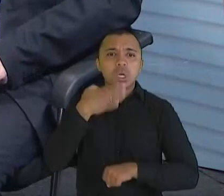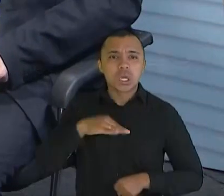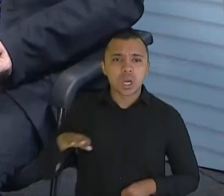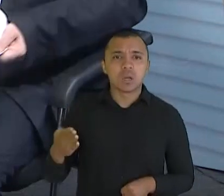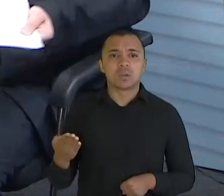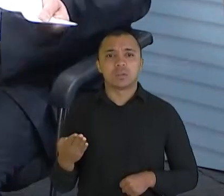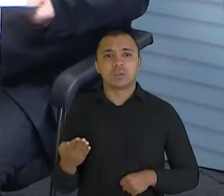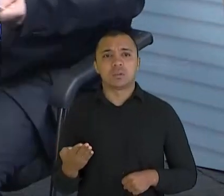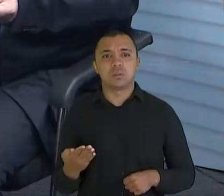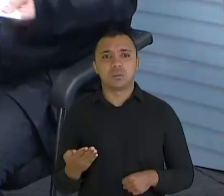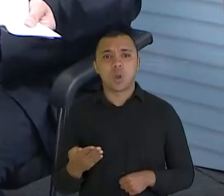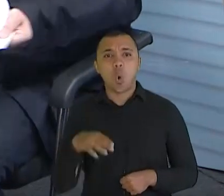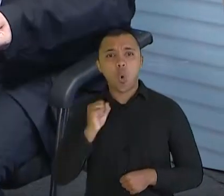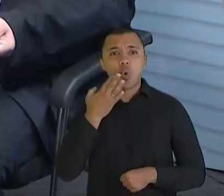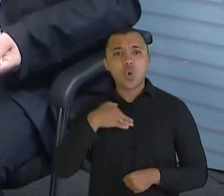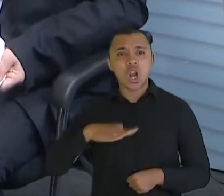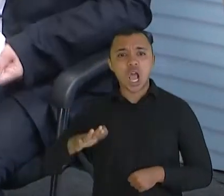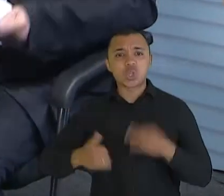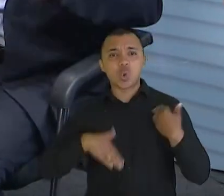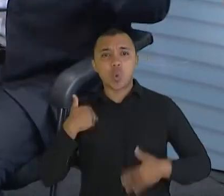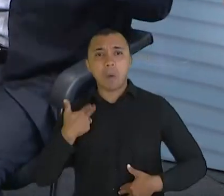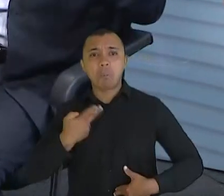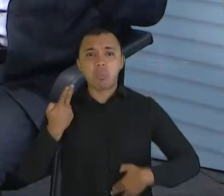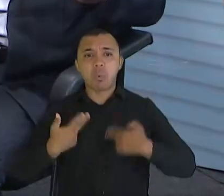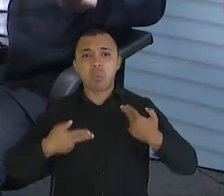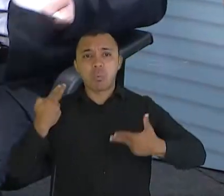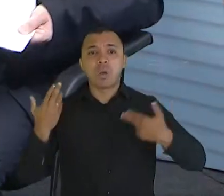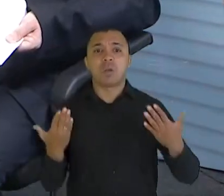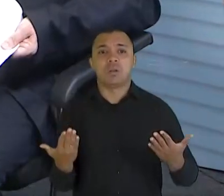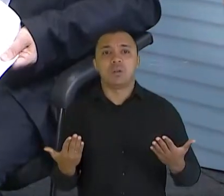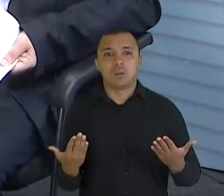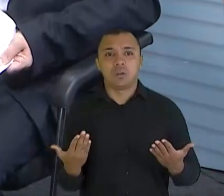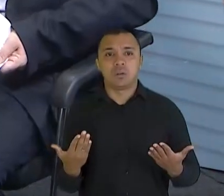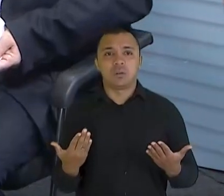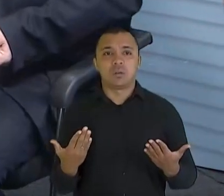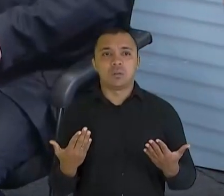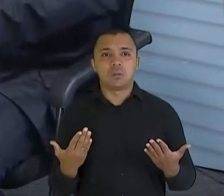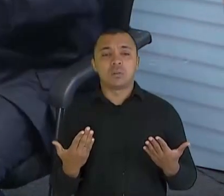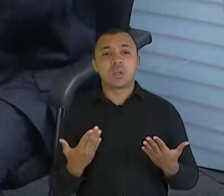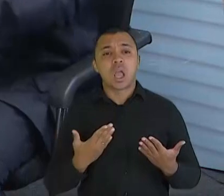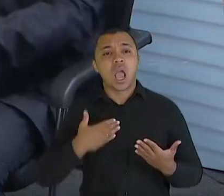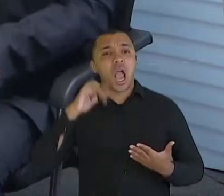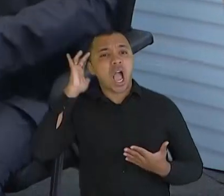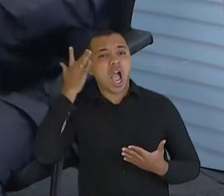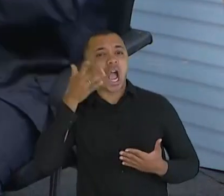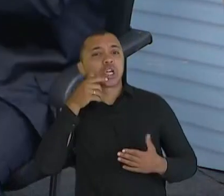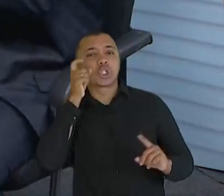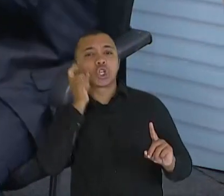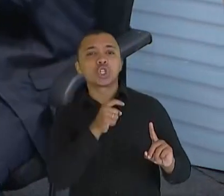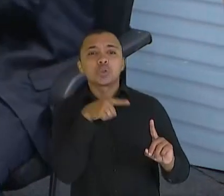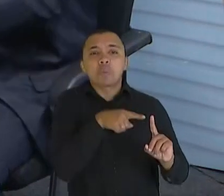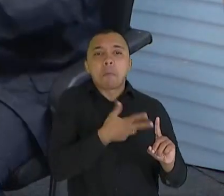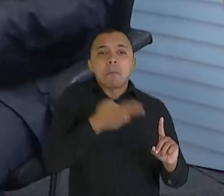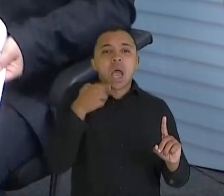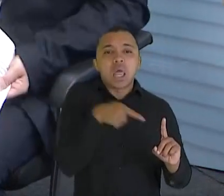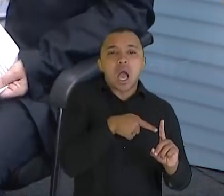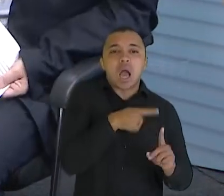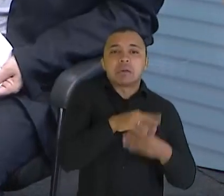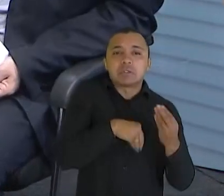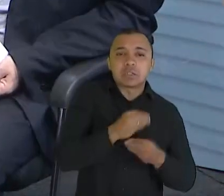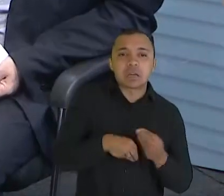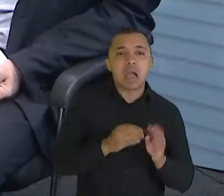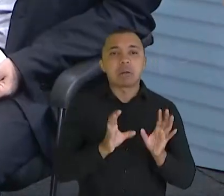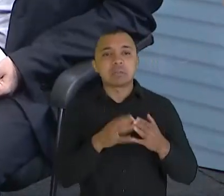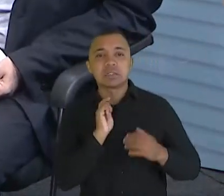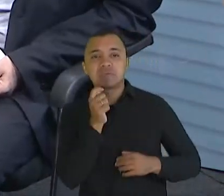absurda, oito crianças feridas, etc. A pretexto de matar supostamente alguém que tem envolvimento com drogas. É, eu acho